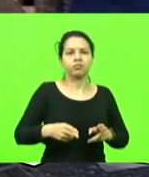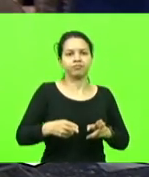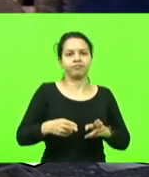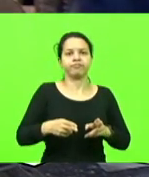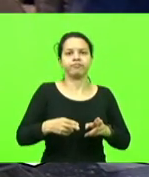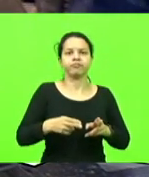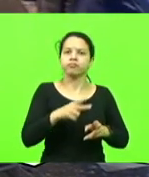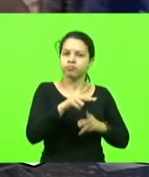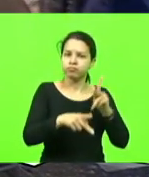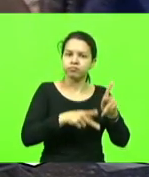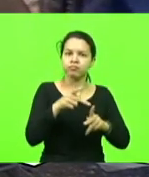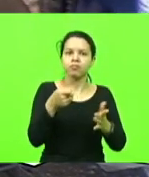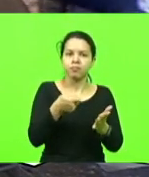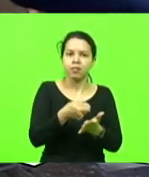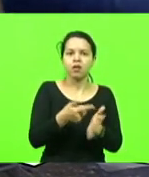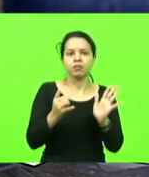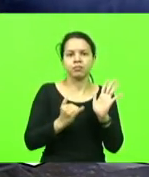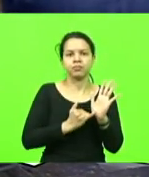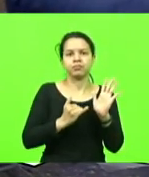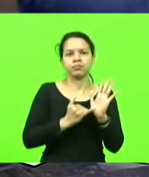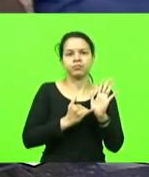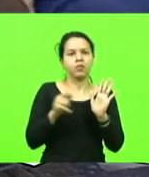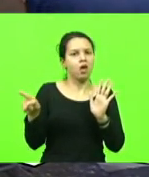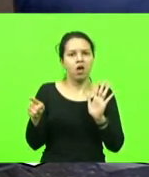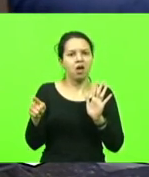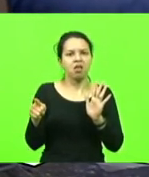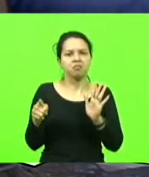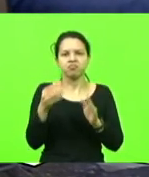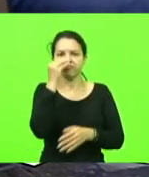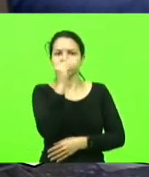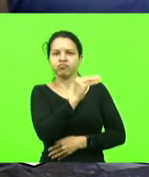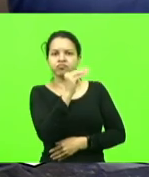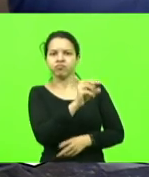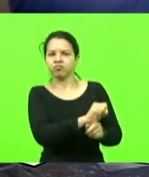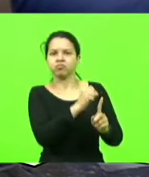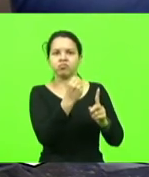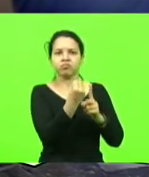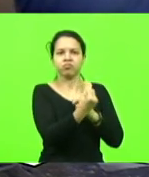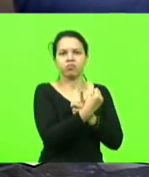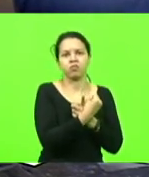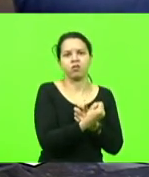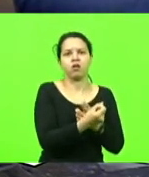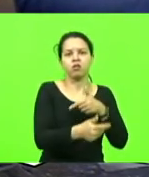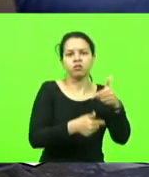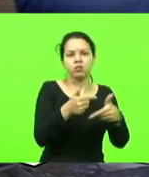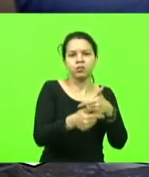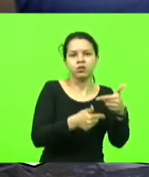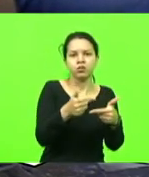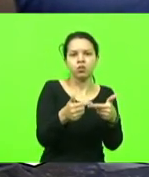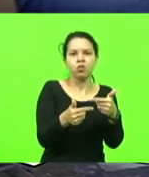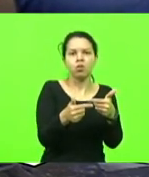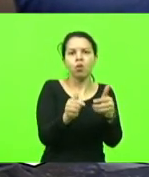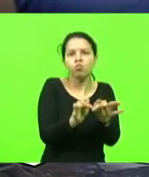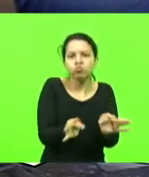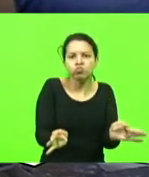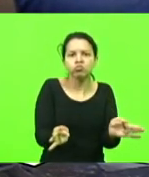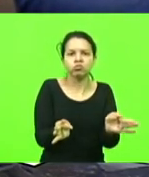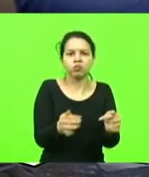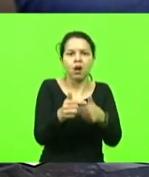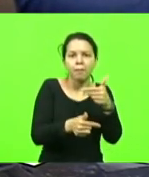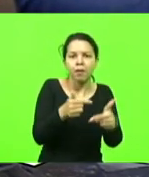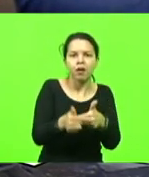se importar com a sociedade, o que pensa, é não se importar com o trabalhador humilde que trabalha para pagar